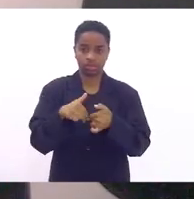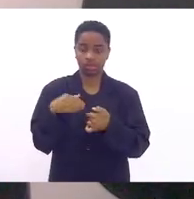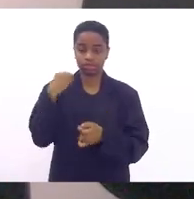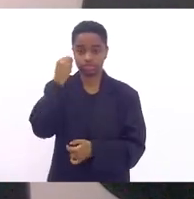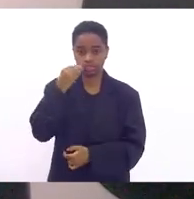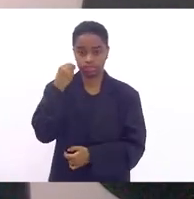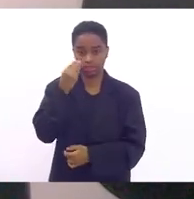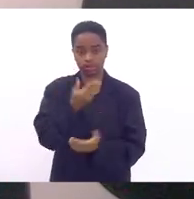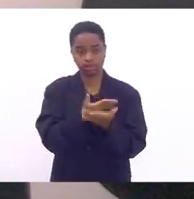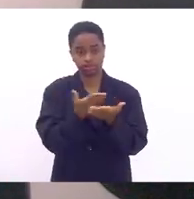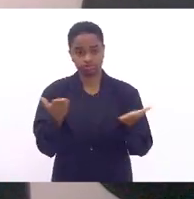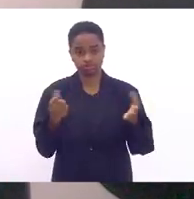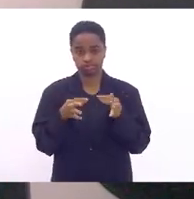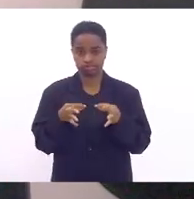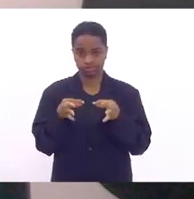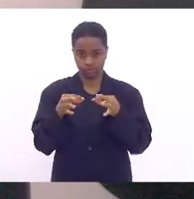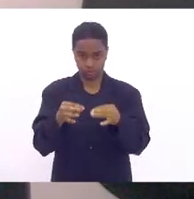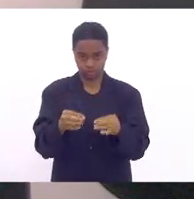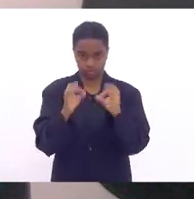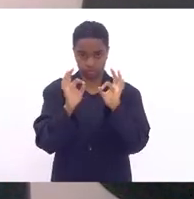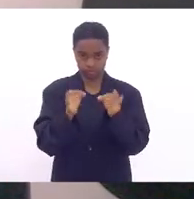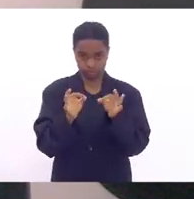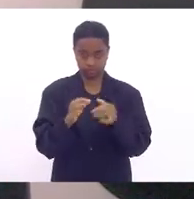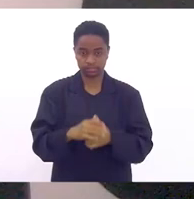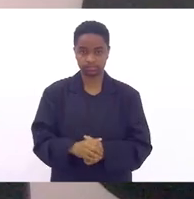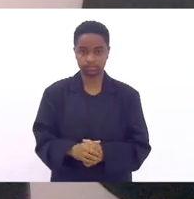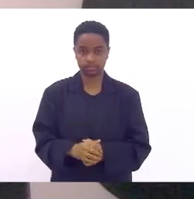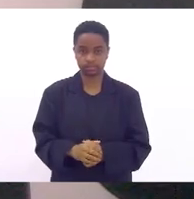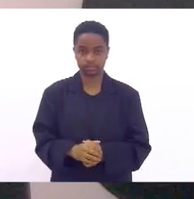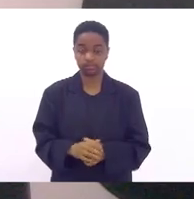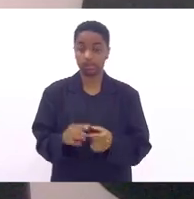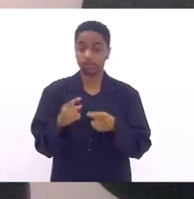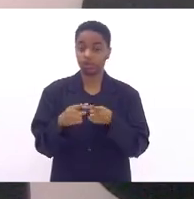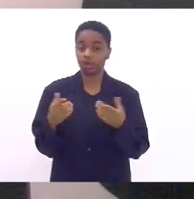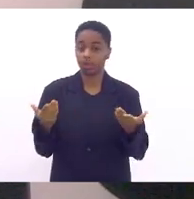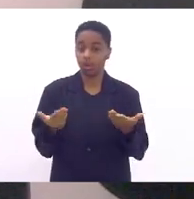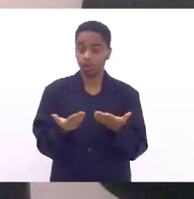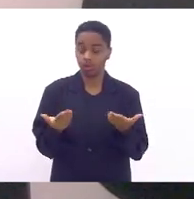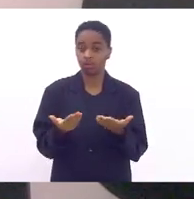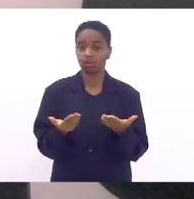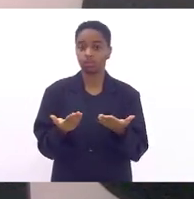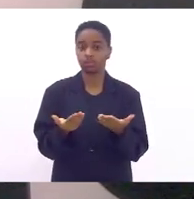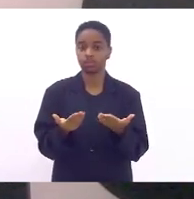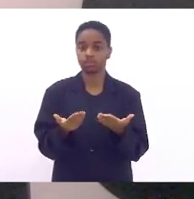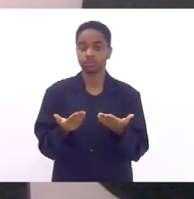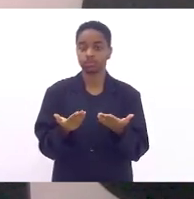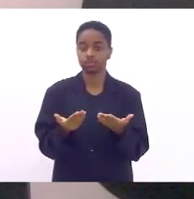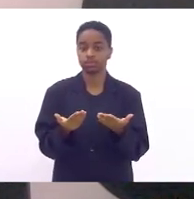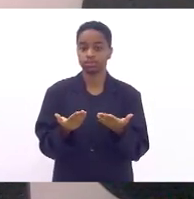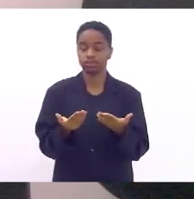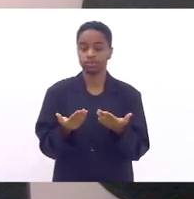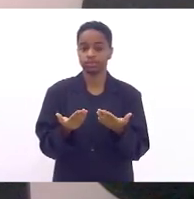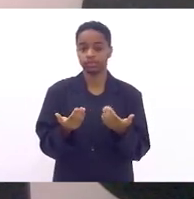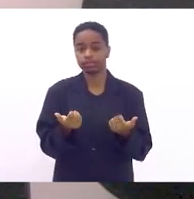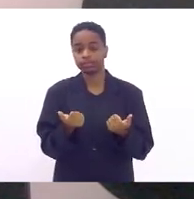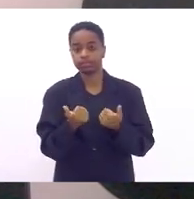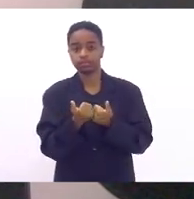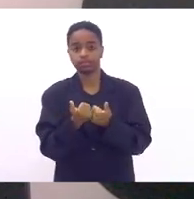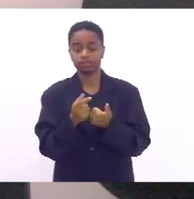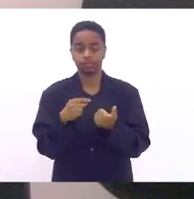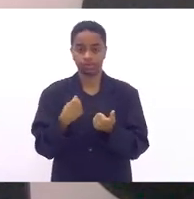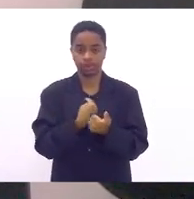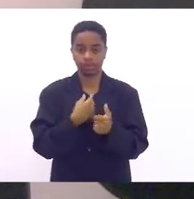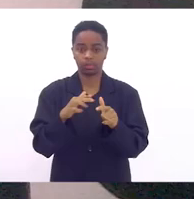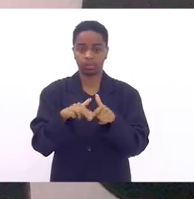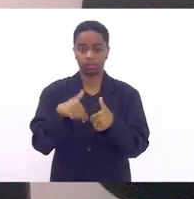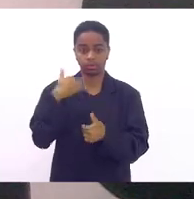de todos os senhores não é que veio hoje nos brindar né através eh das suas falas